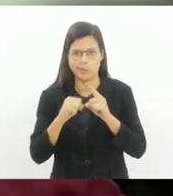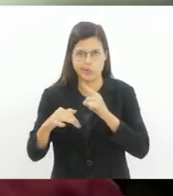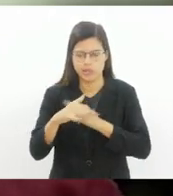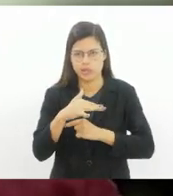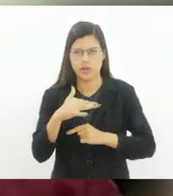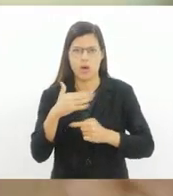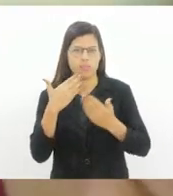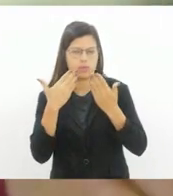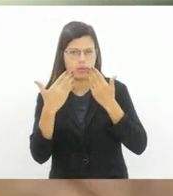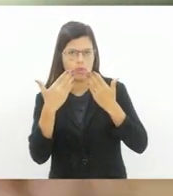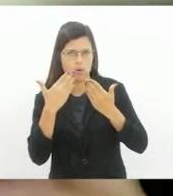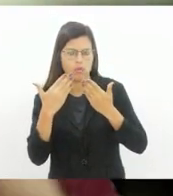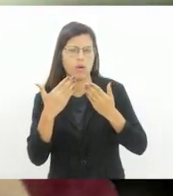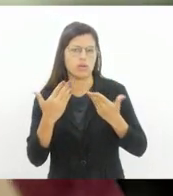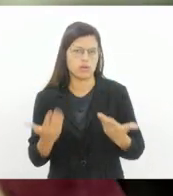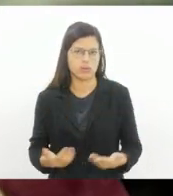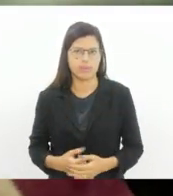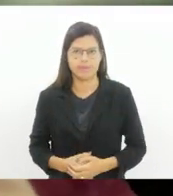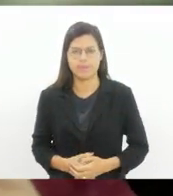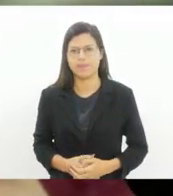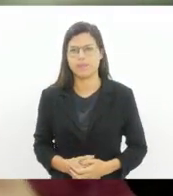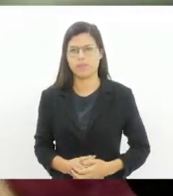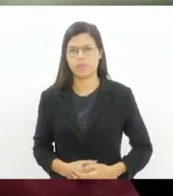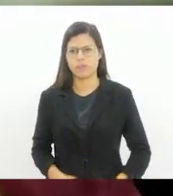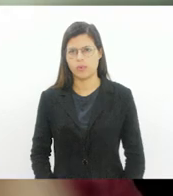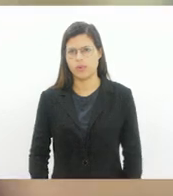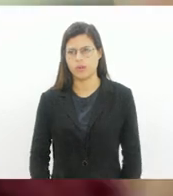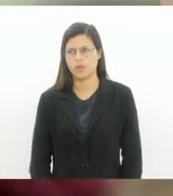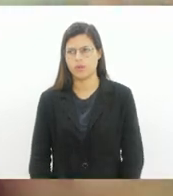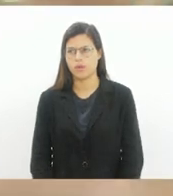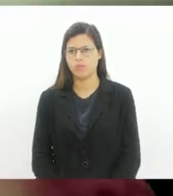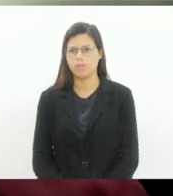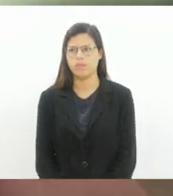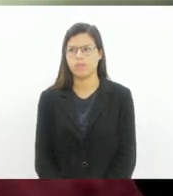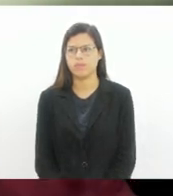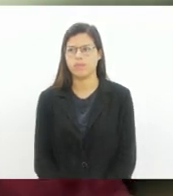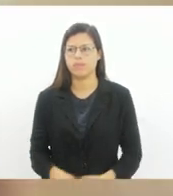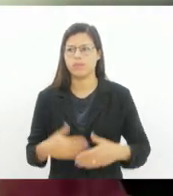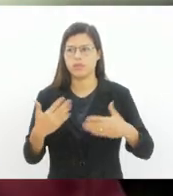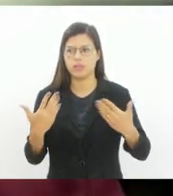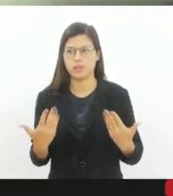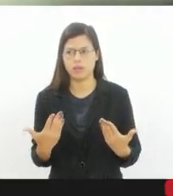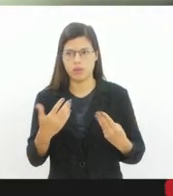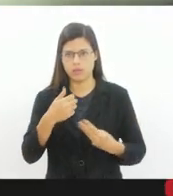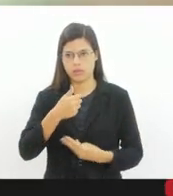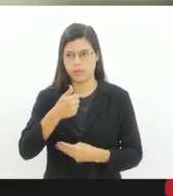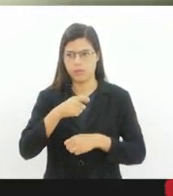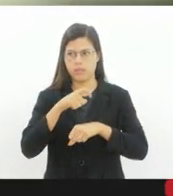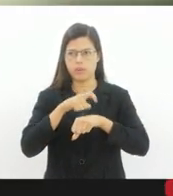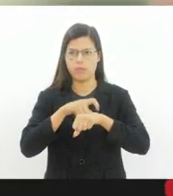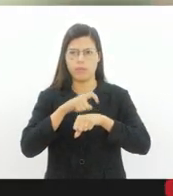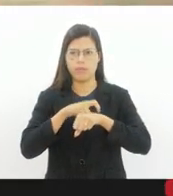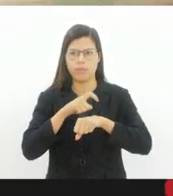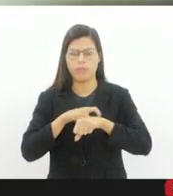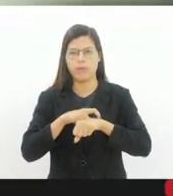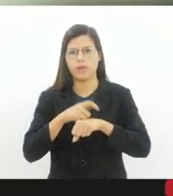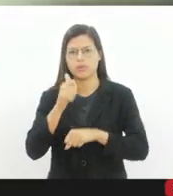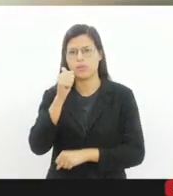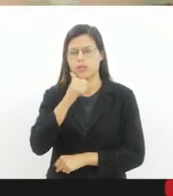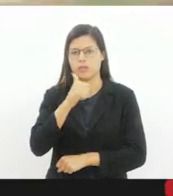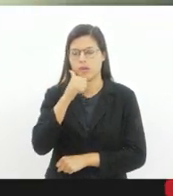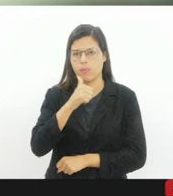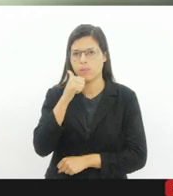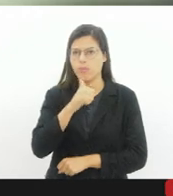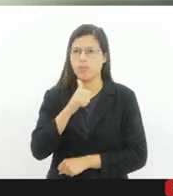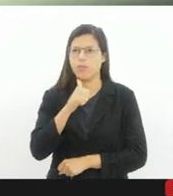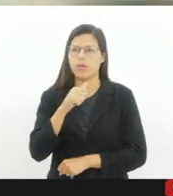segmento ambulatorial, se for o caso. Então, logo nesse primeiro momento, assim, a mulher já recebe todas